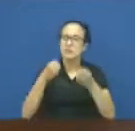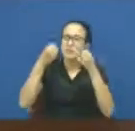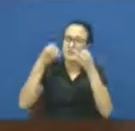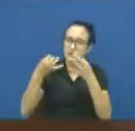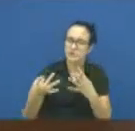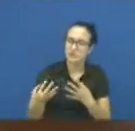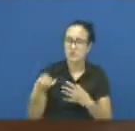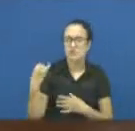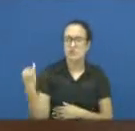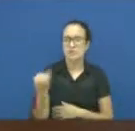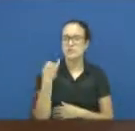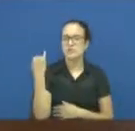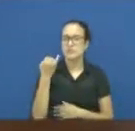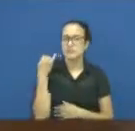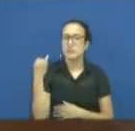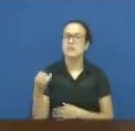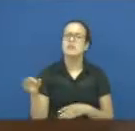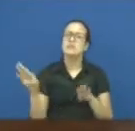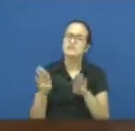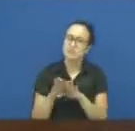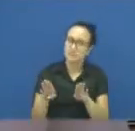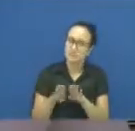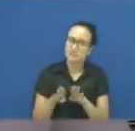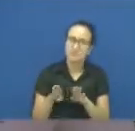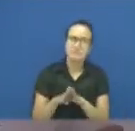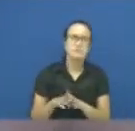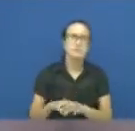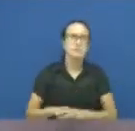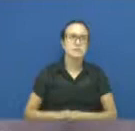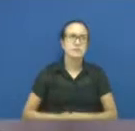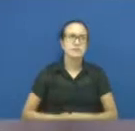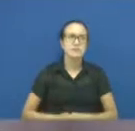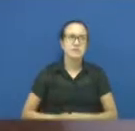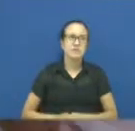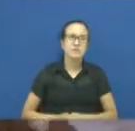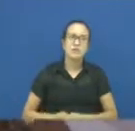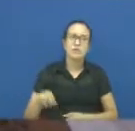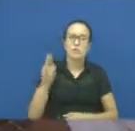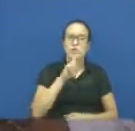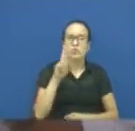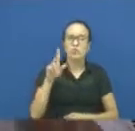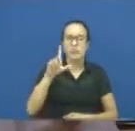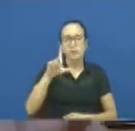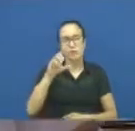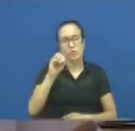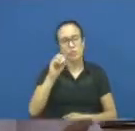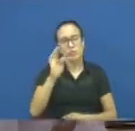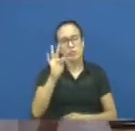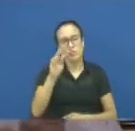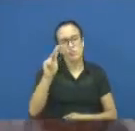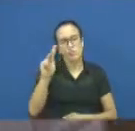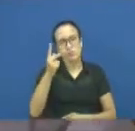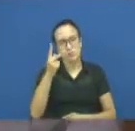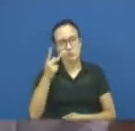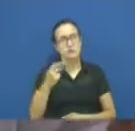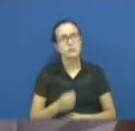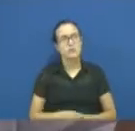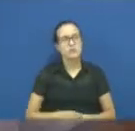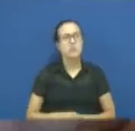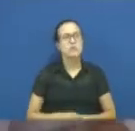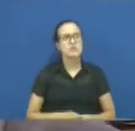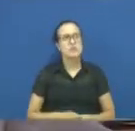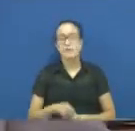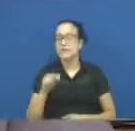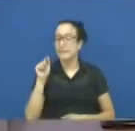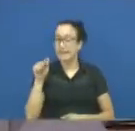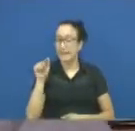importância de também ser denominado o senhor Lote Sebastião Pellegrini. Ele que tinha naquele local